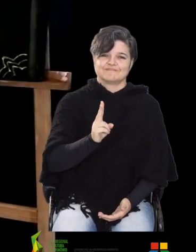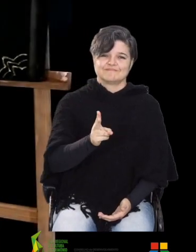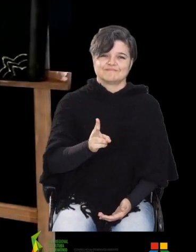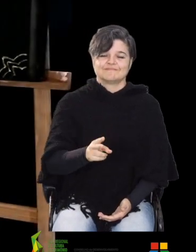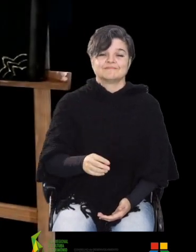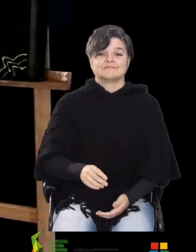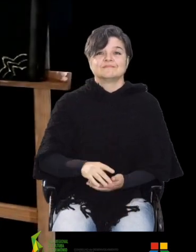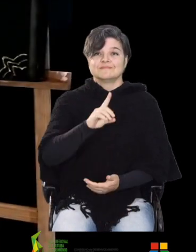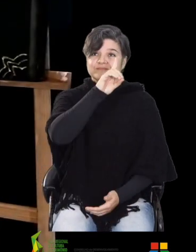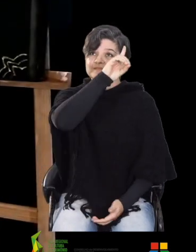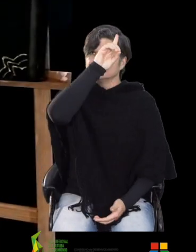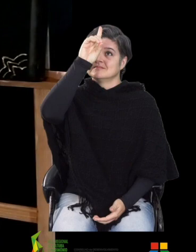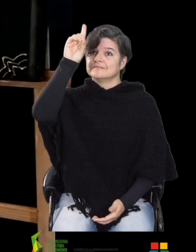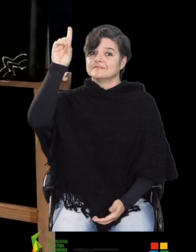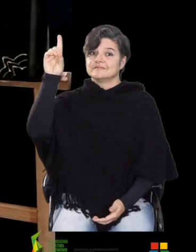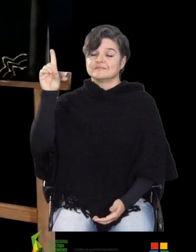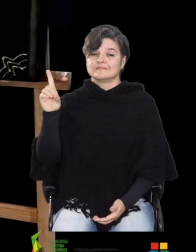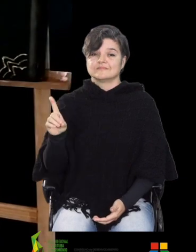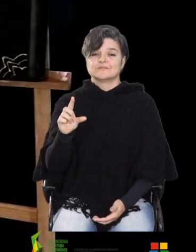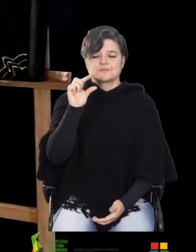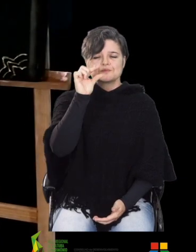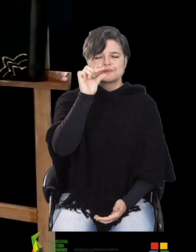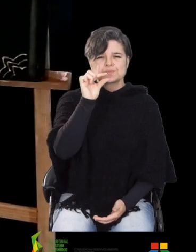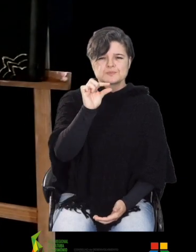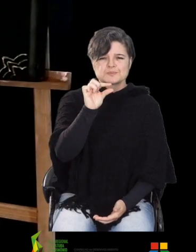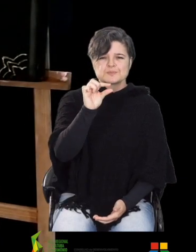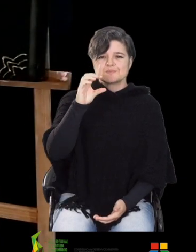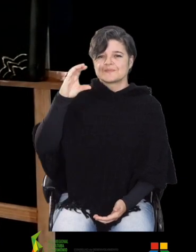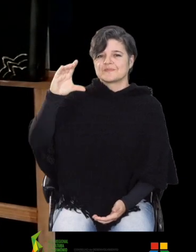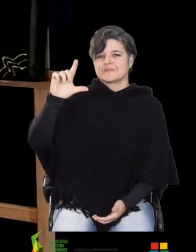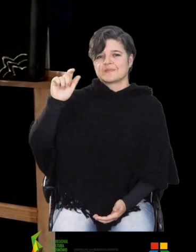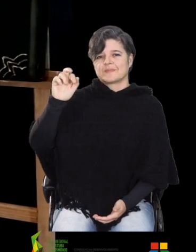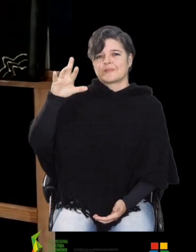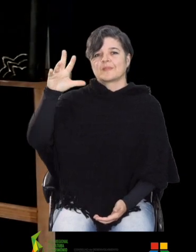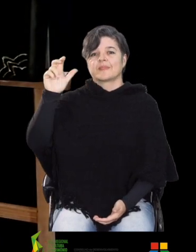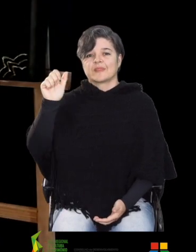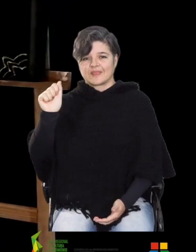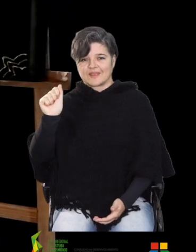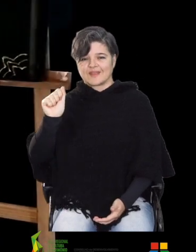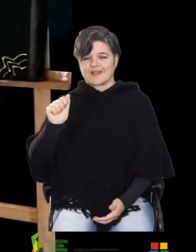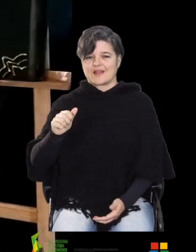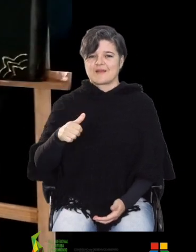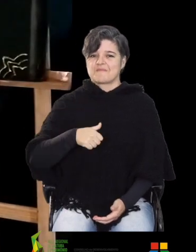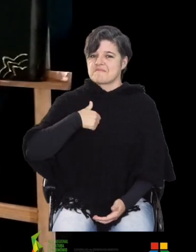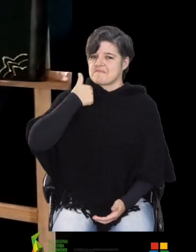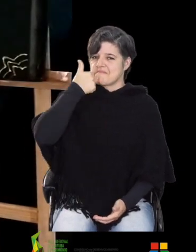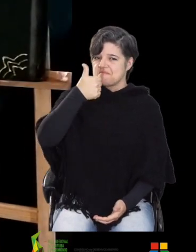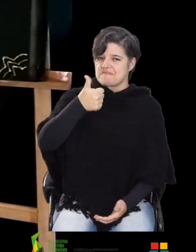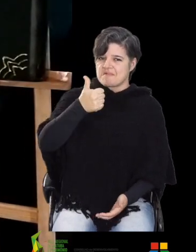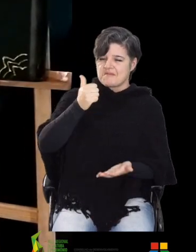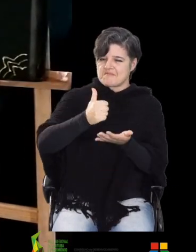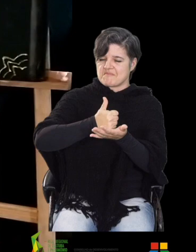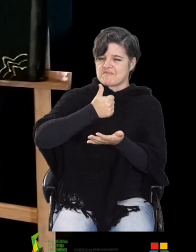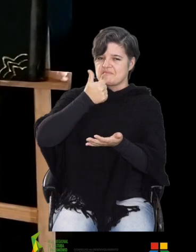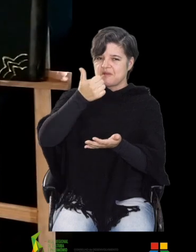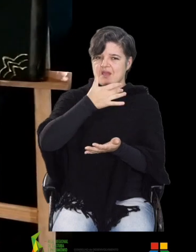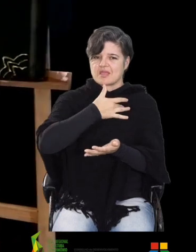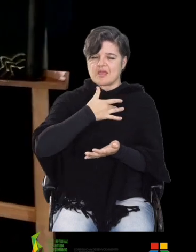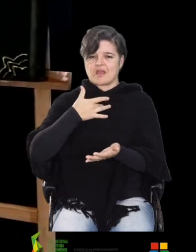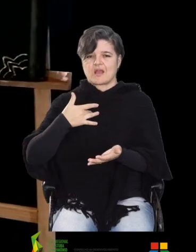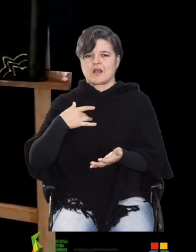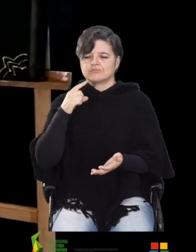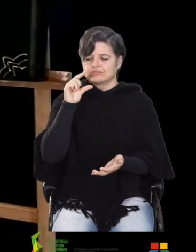naquele dia um pouquinho clara melhorou morena prometeu